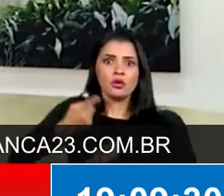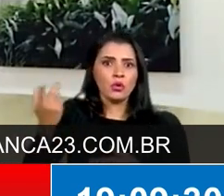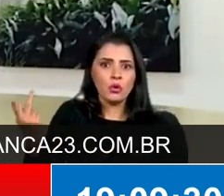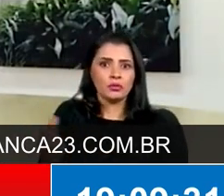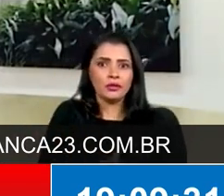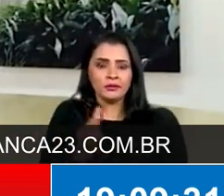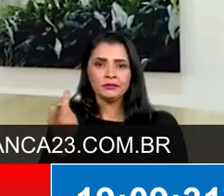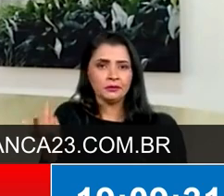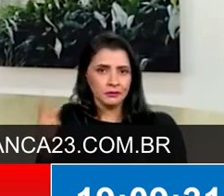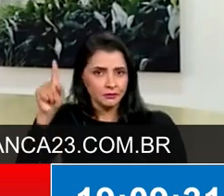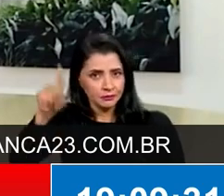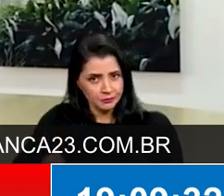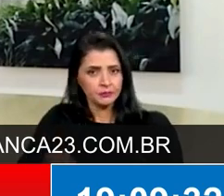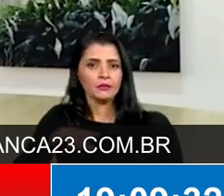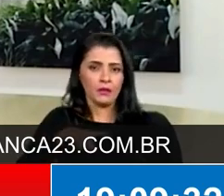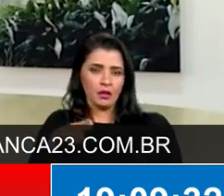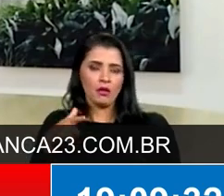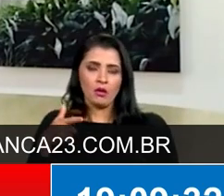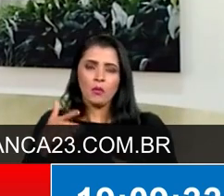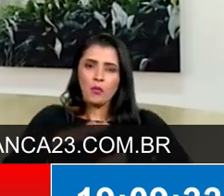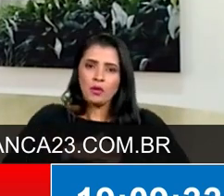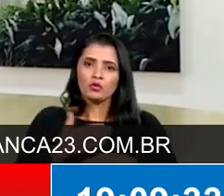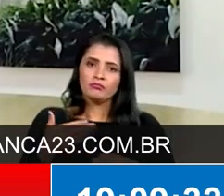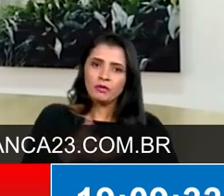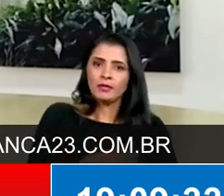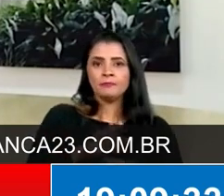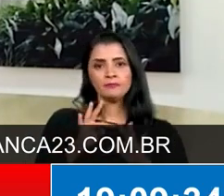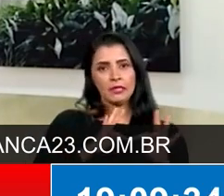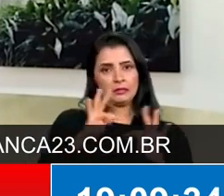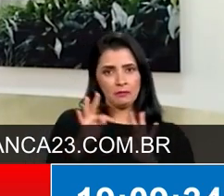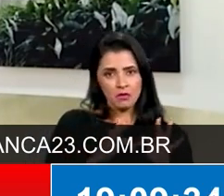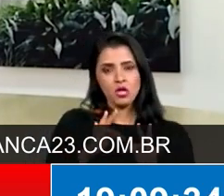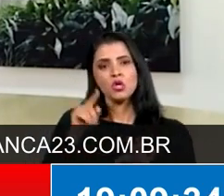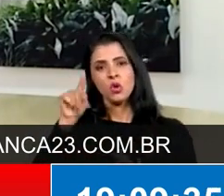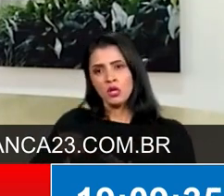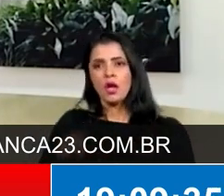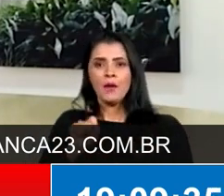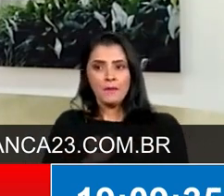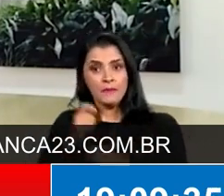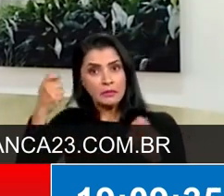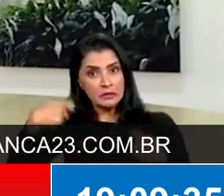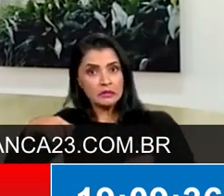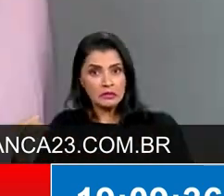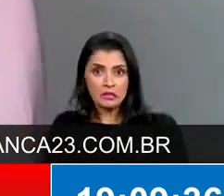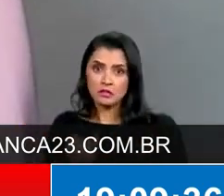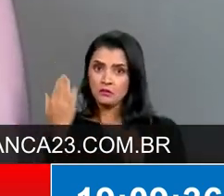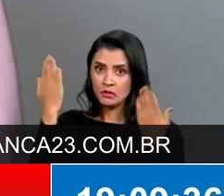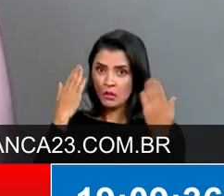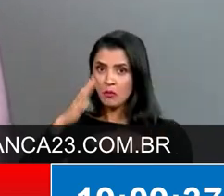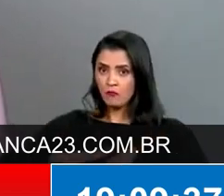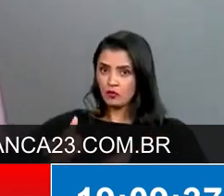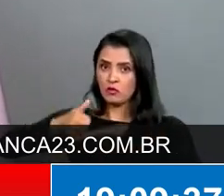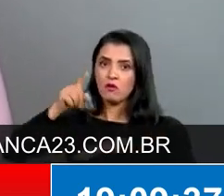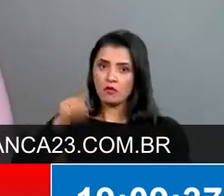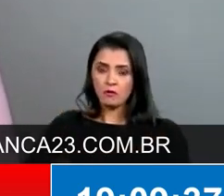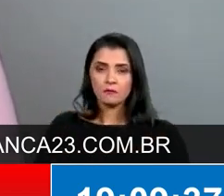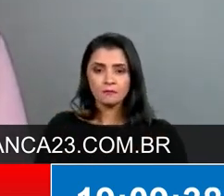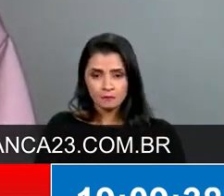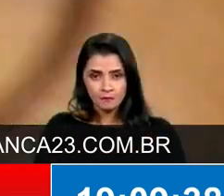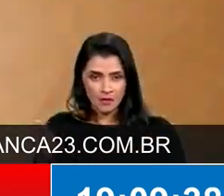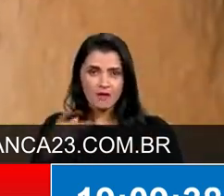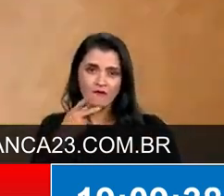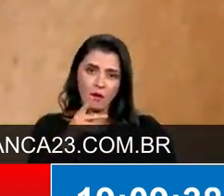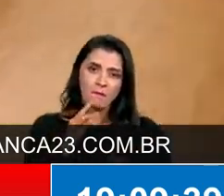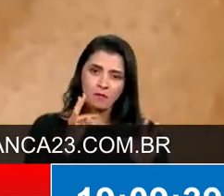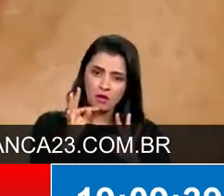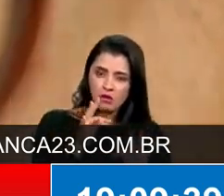Então, ali já seria uma porta de entrada para um tratamento. Então, acho que nós não podemos prescindir desse importante profissional que é o psiquiatra. Marcos diz que ainda está em